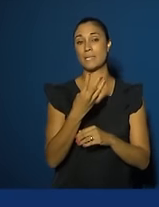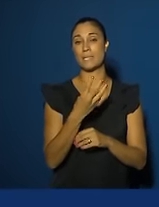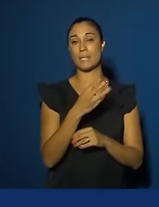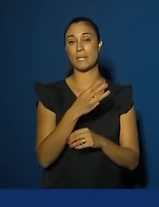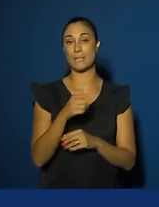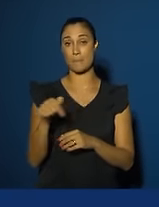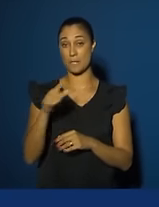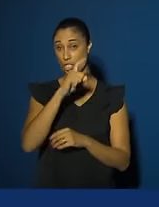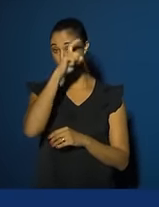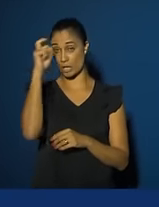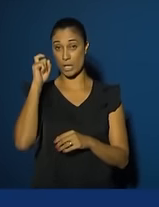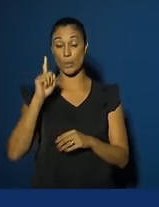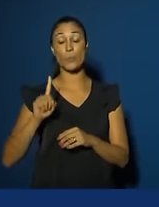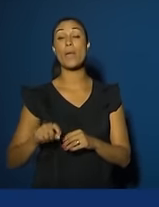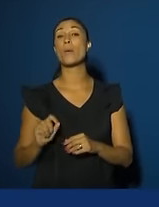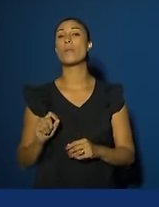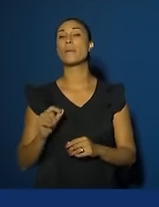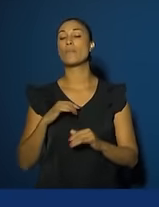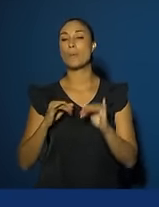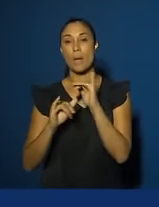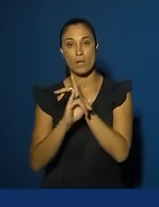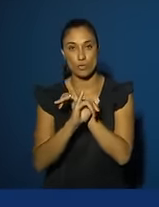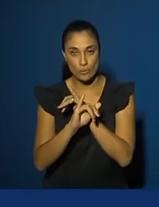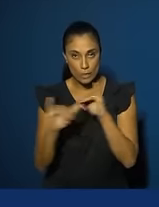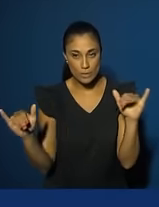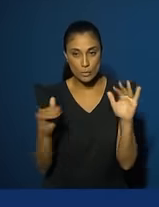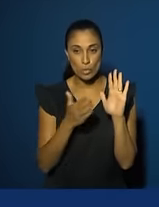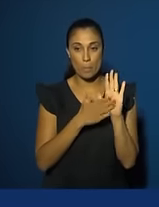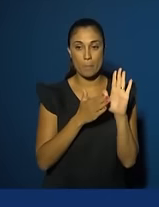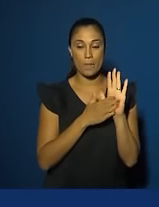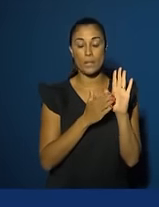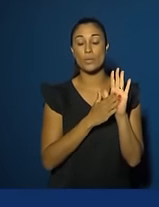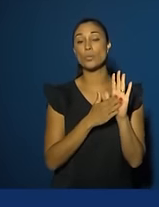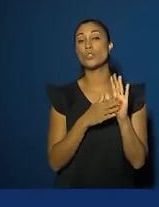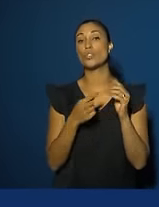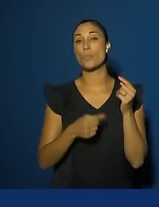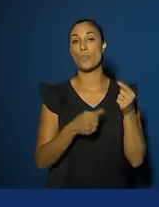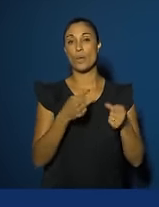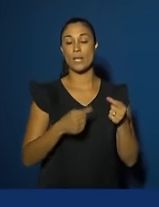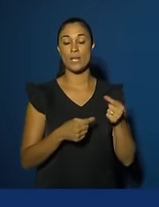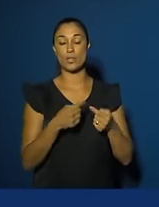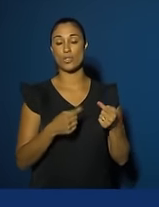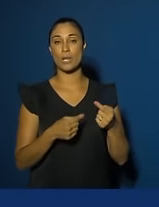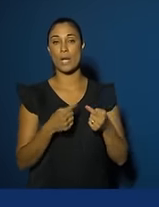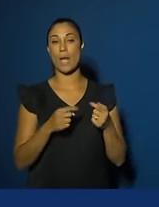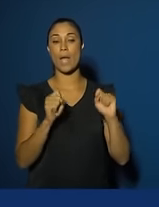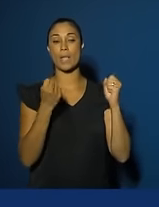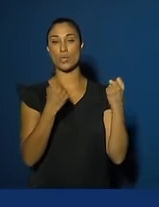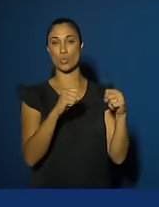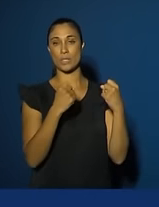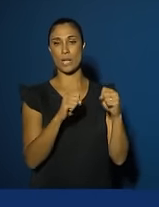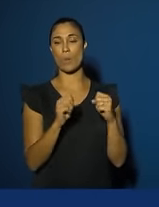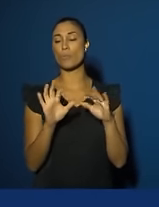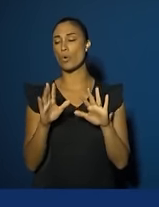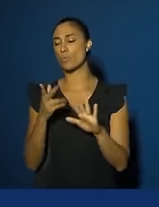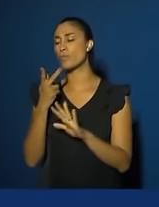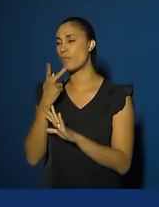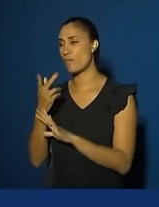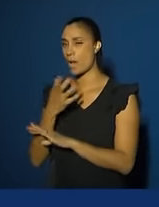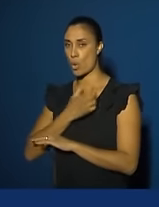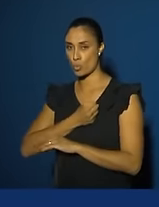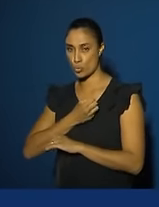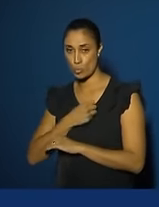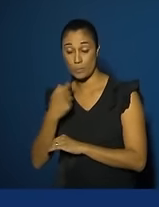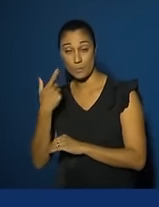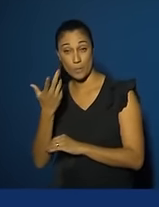semana de Janeiro que foi uma divulgação de um plano de política Industrial do governo atual eh como foi citado alguns números e o